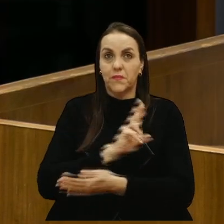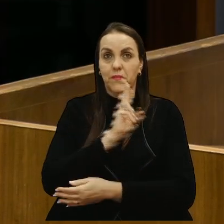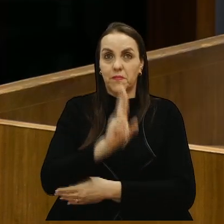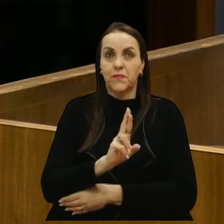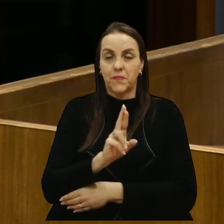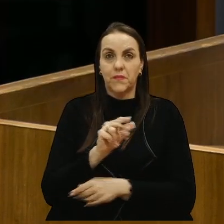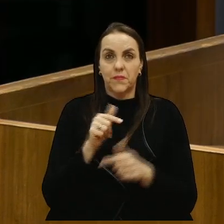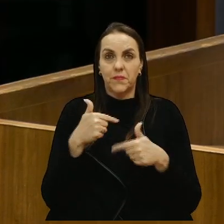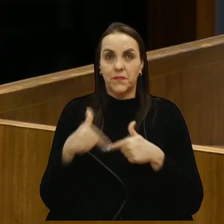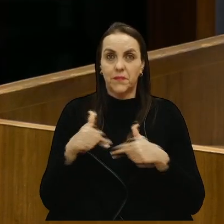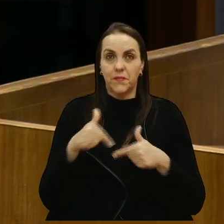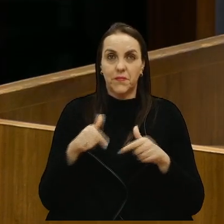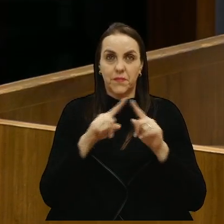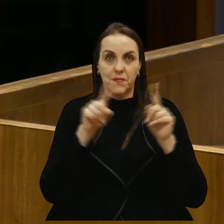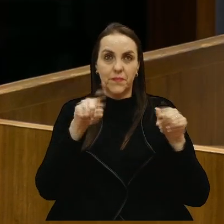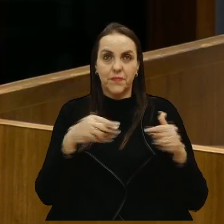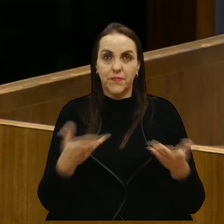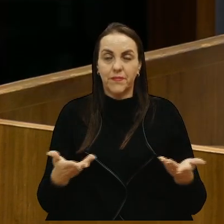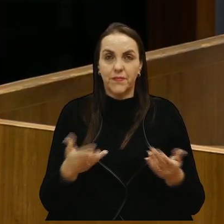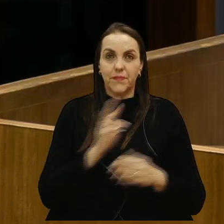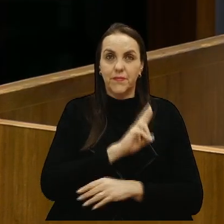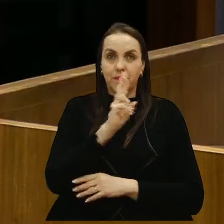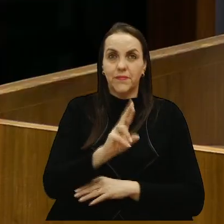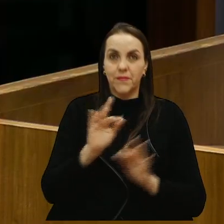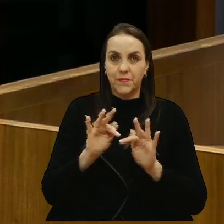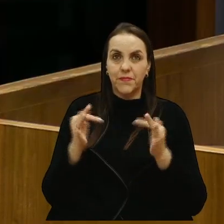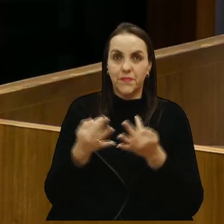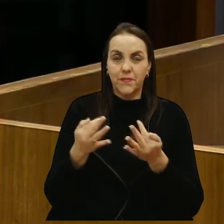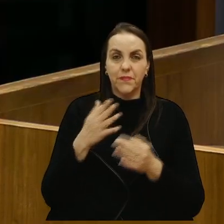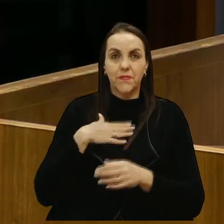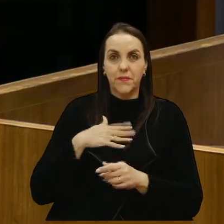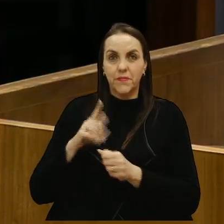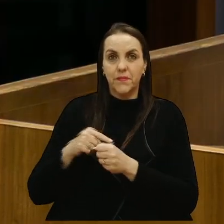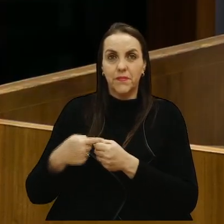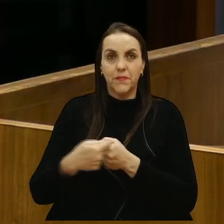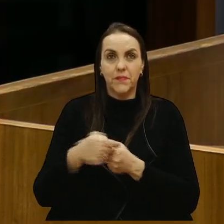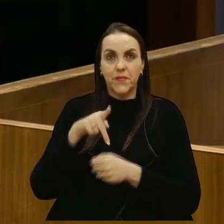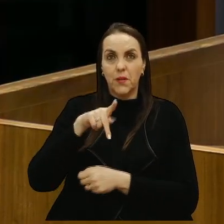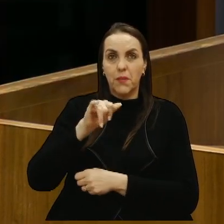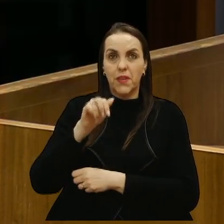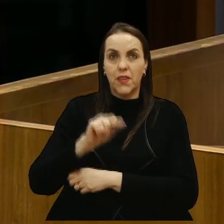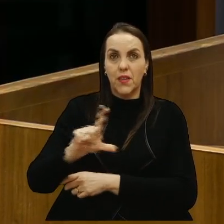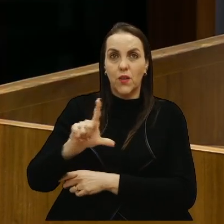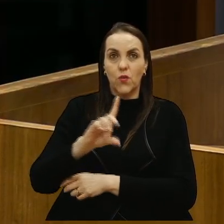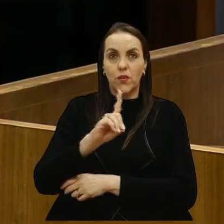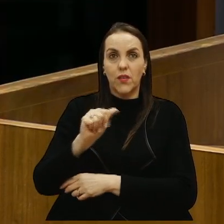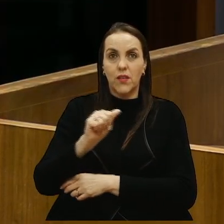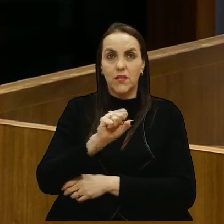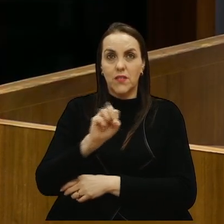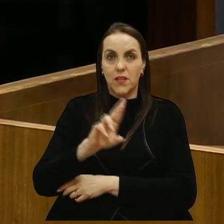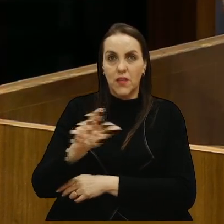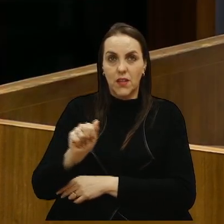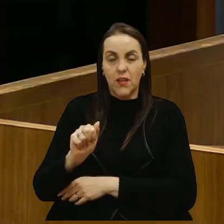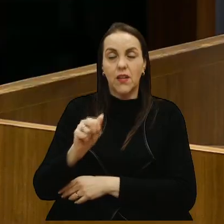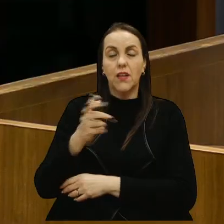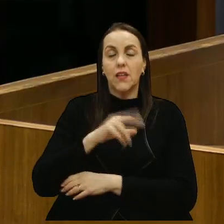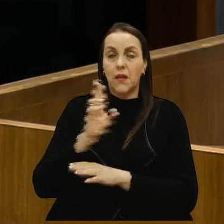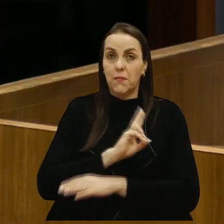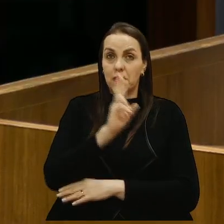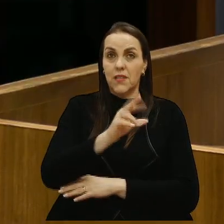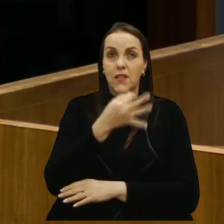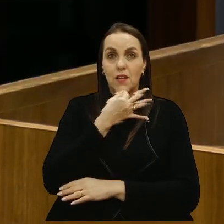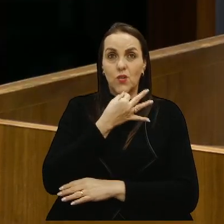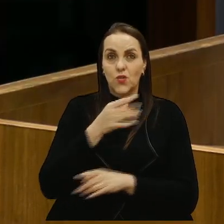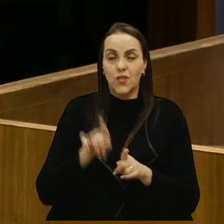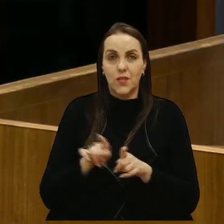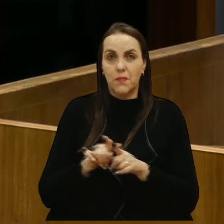falou. Então, para mim, representar a minha família, a minha cidade, o Pinhal da Serra, e mais do que nunca representar Caxias do Sul, que